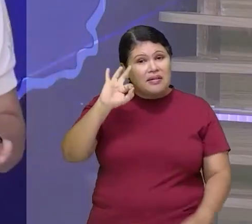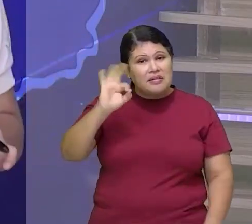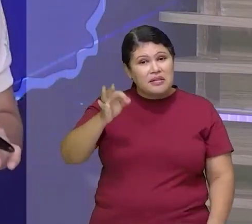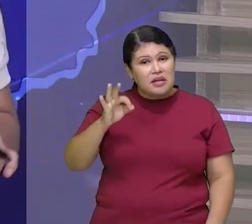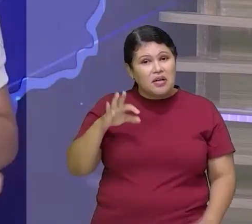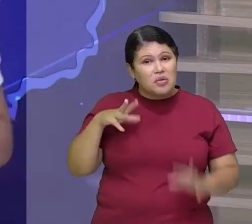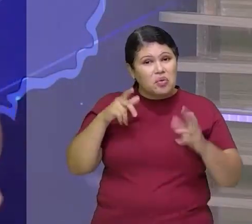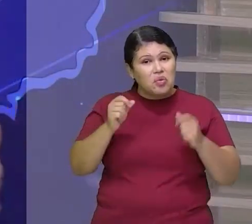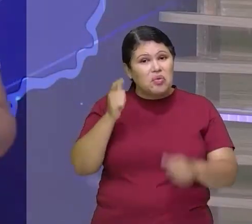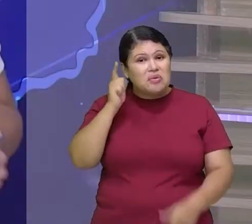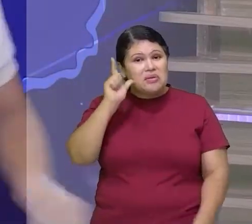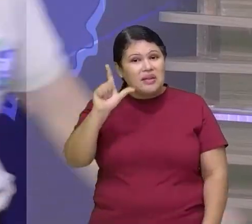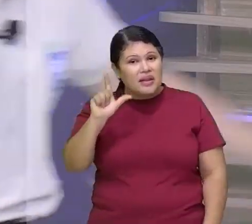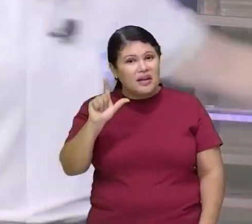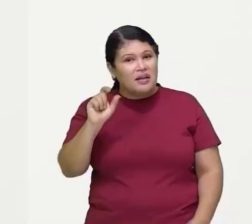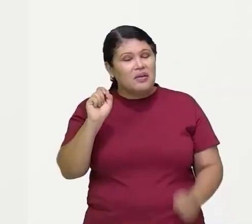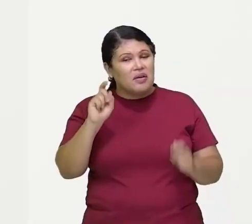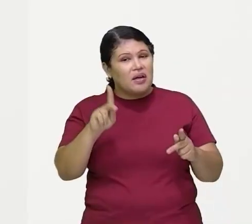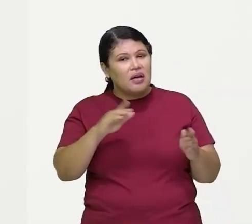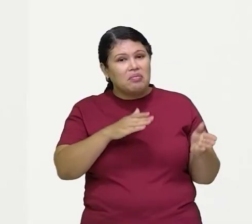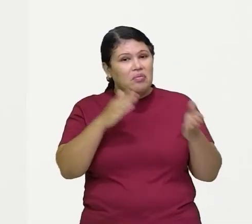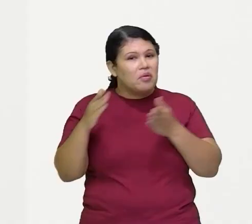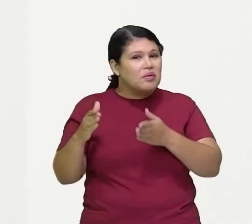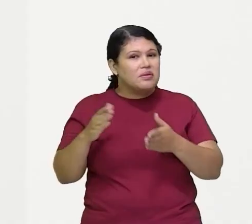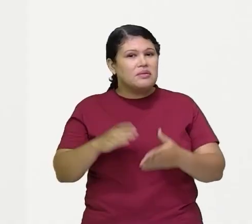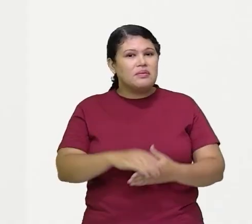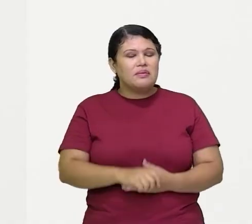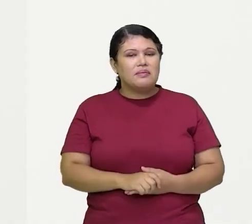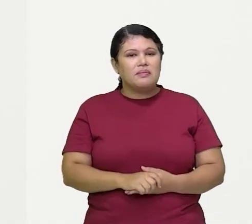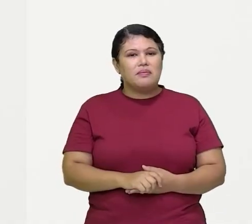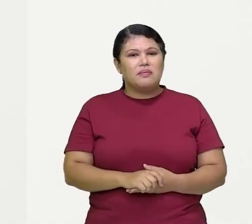acertaram? Muito bem, vamos para a próxima.